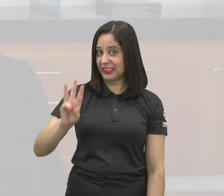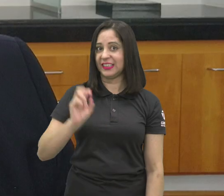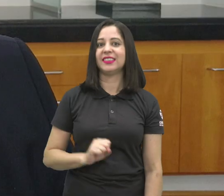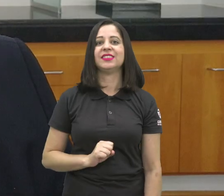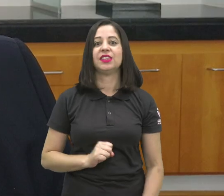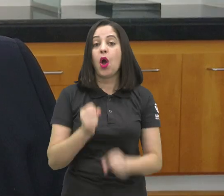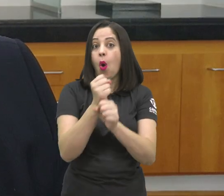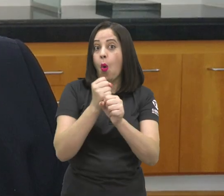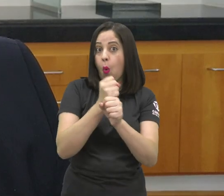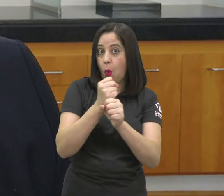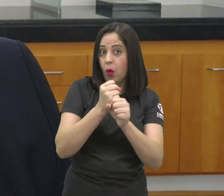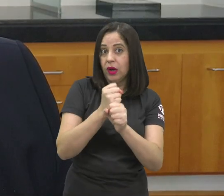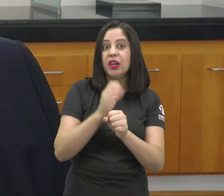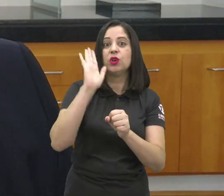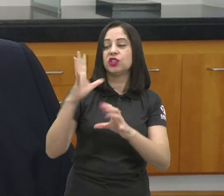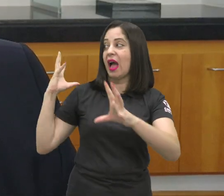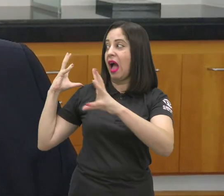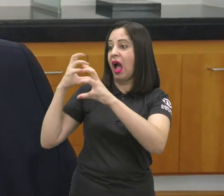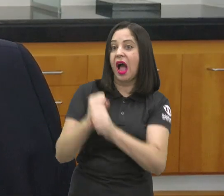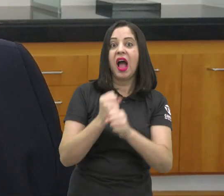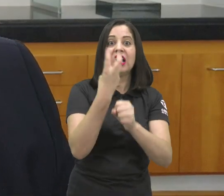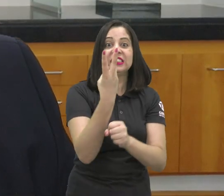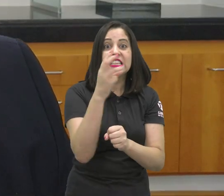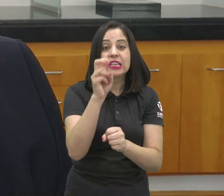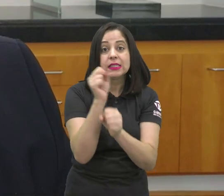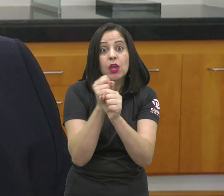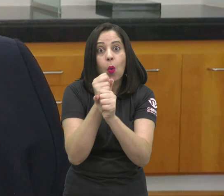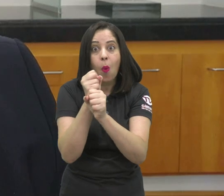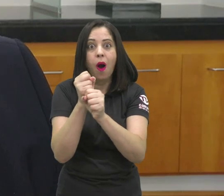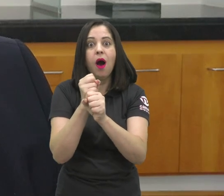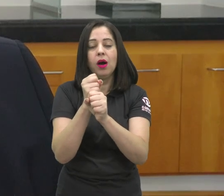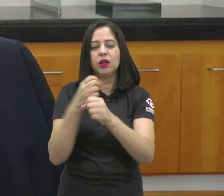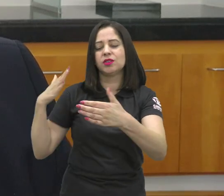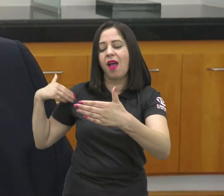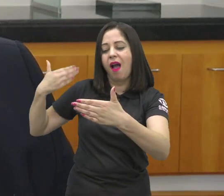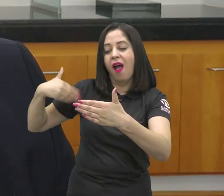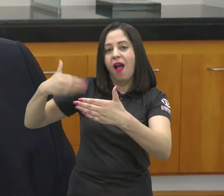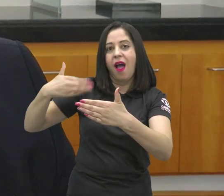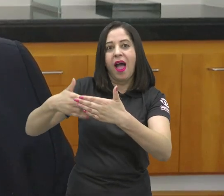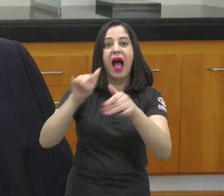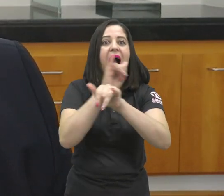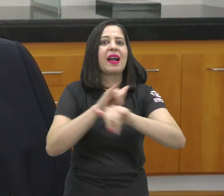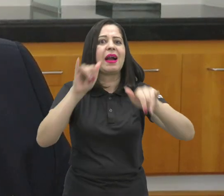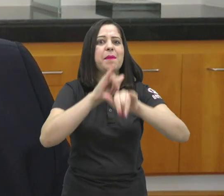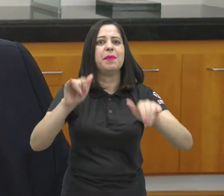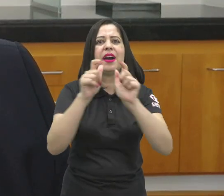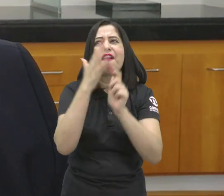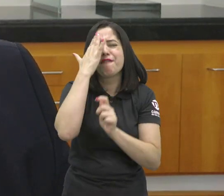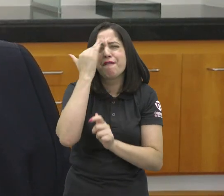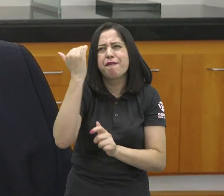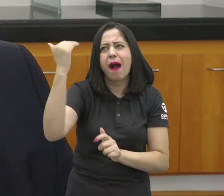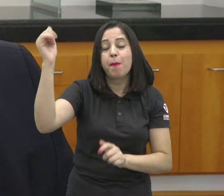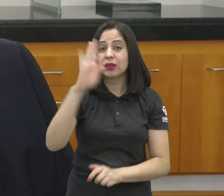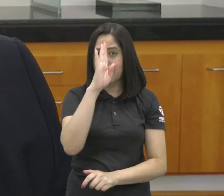blognoel.correios.com.br. Esse ano a campanha completa 35 anos de história e ao longo das décadas ela se tornou uma das maiores campanhas natalinas e uma